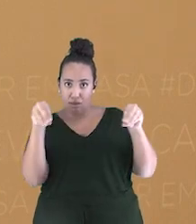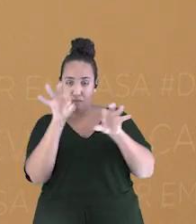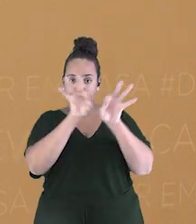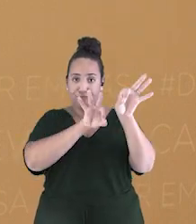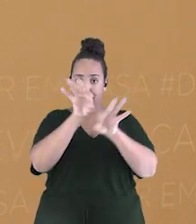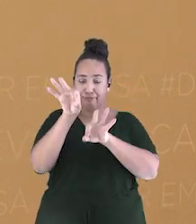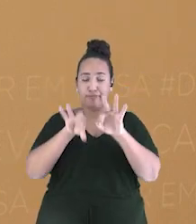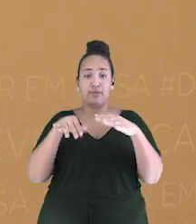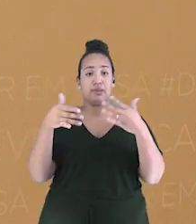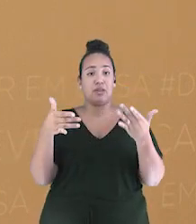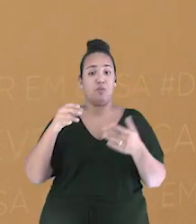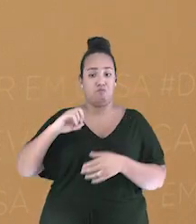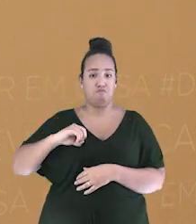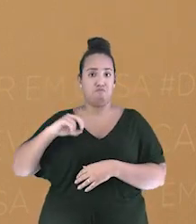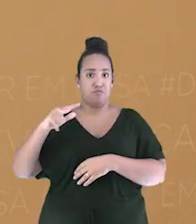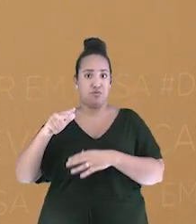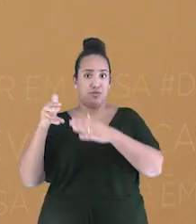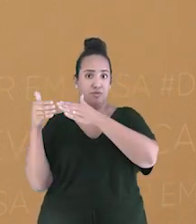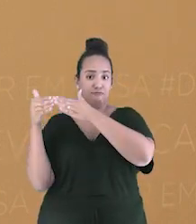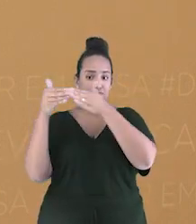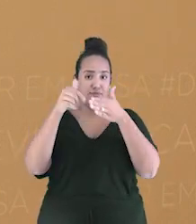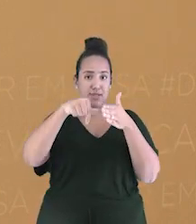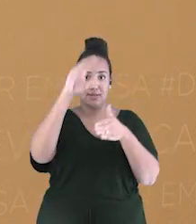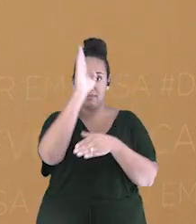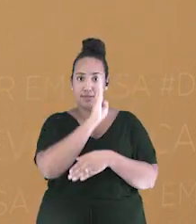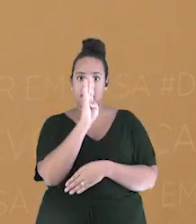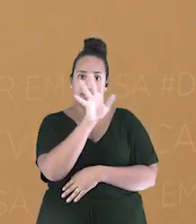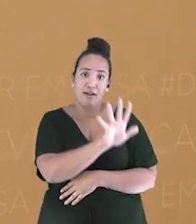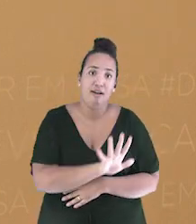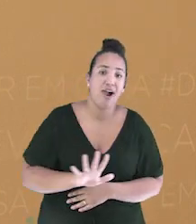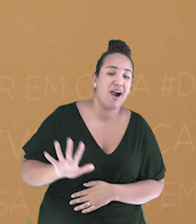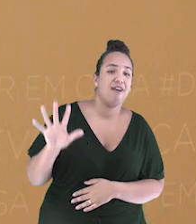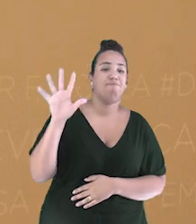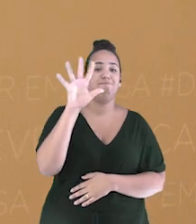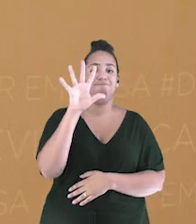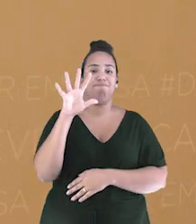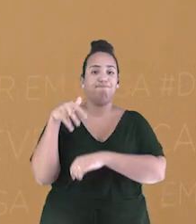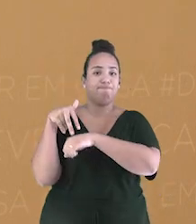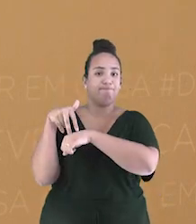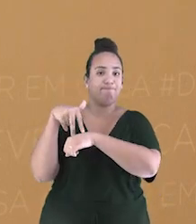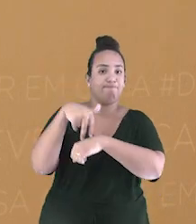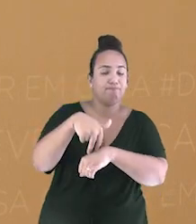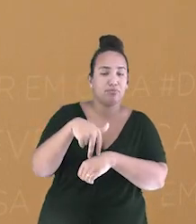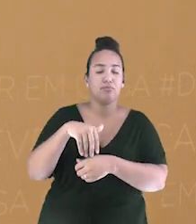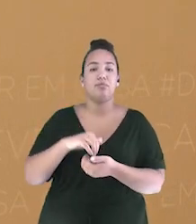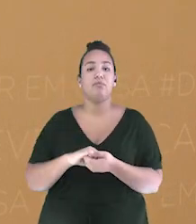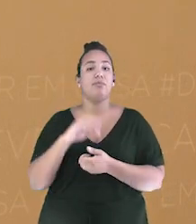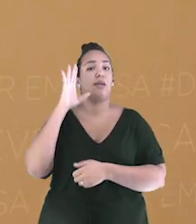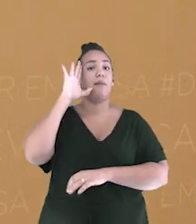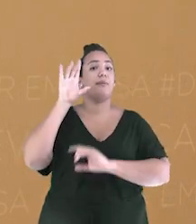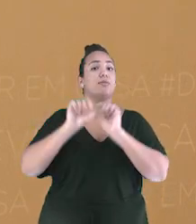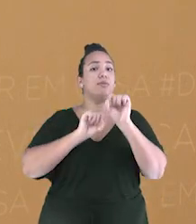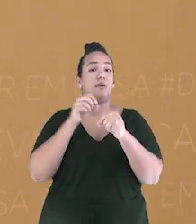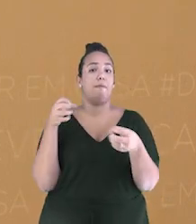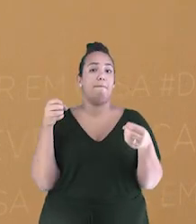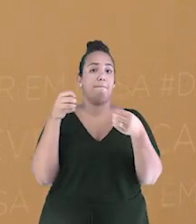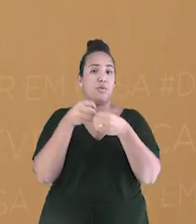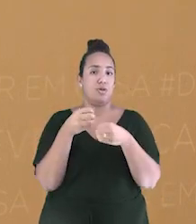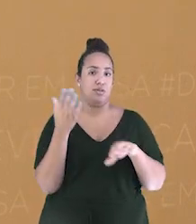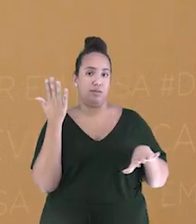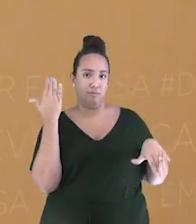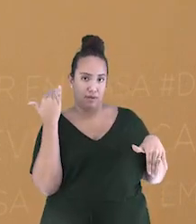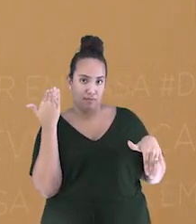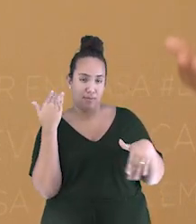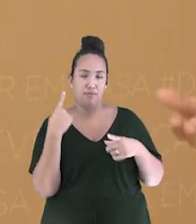que imigraram para o Brasil ocuparam grande parte do território brasileiro, principalmente no litoral, devido